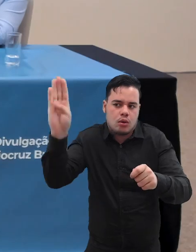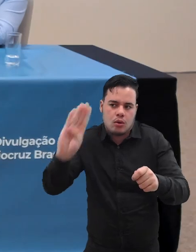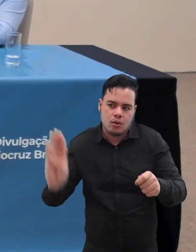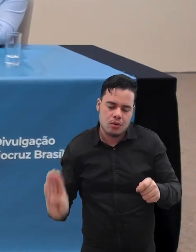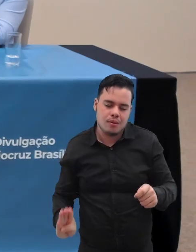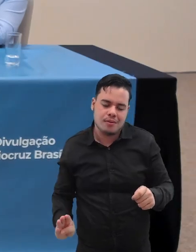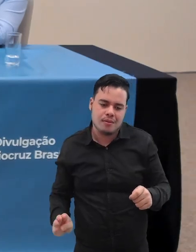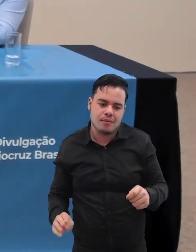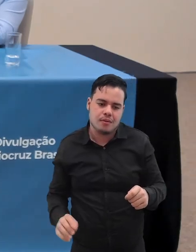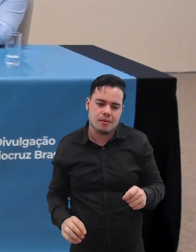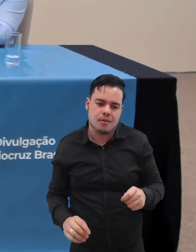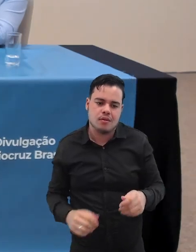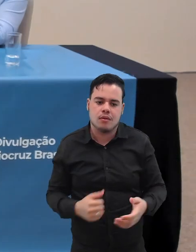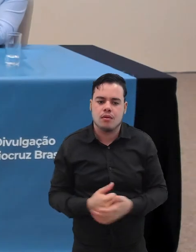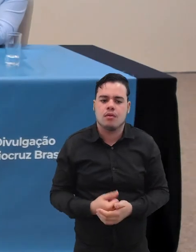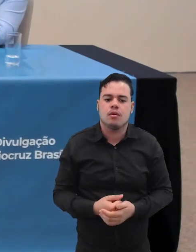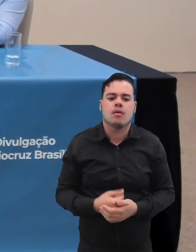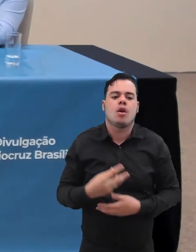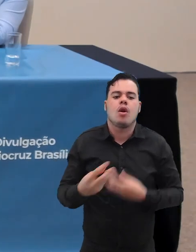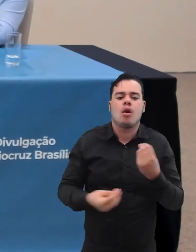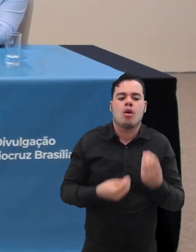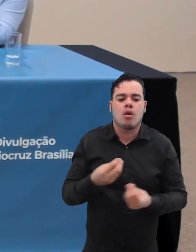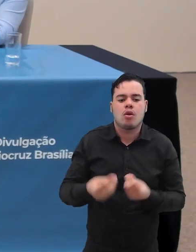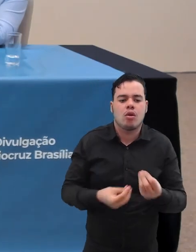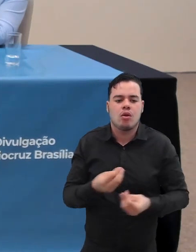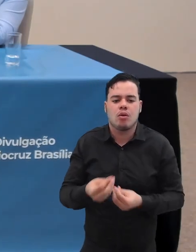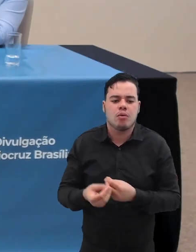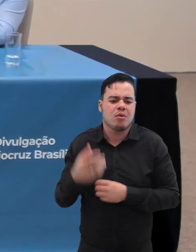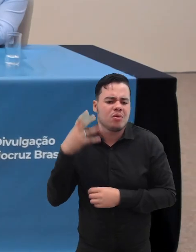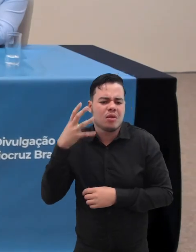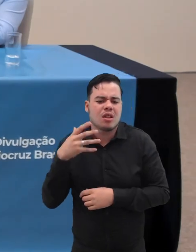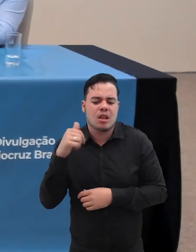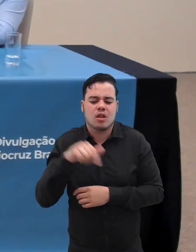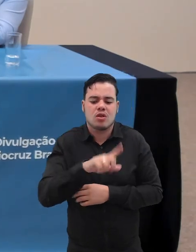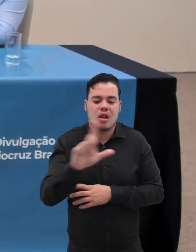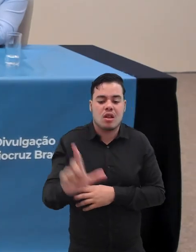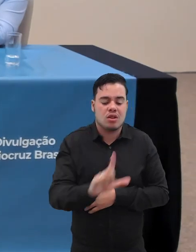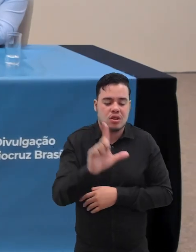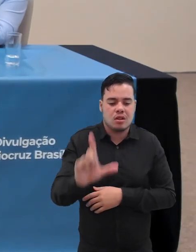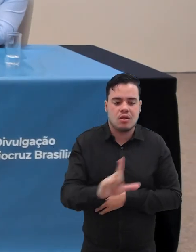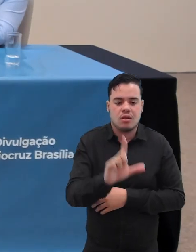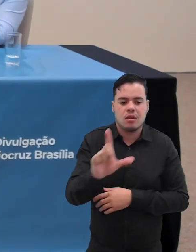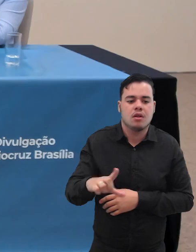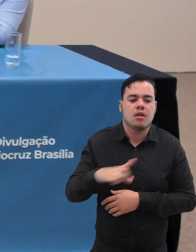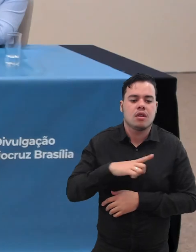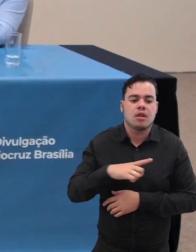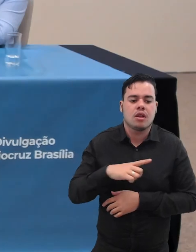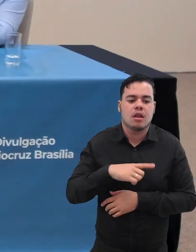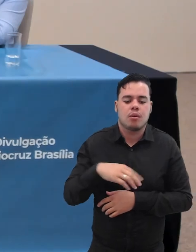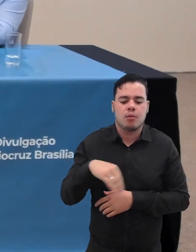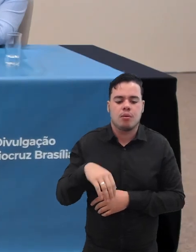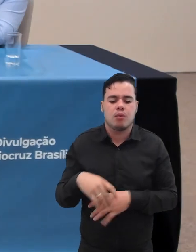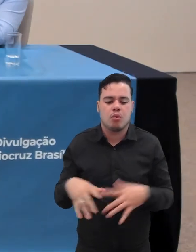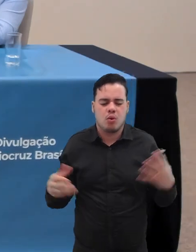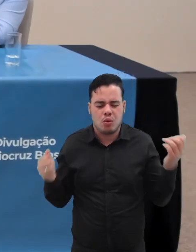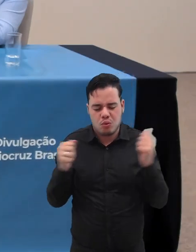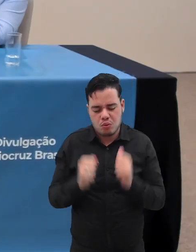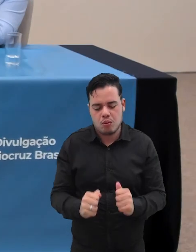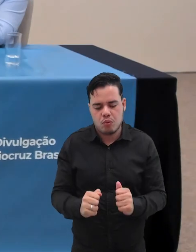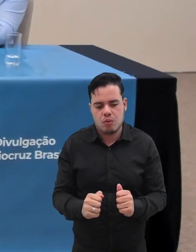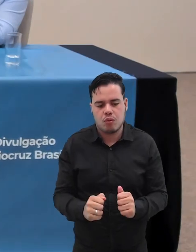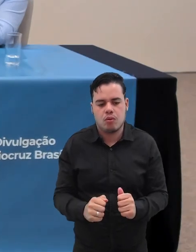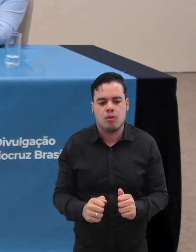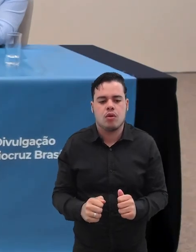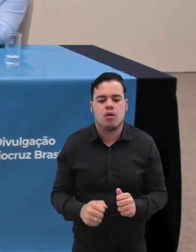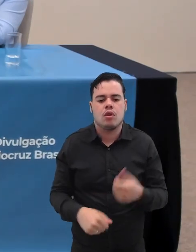surgiram esses grupos? De que maneira as rádios legislativas que têm concessão política,